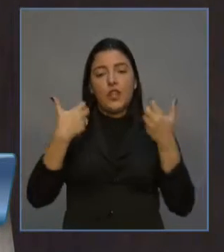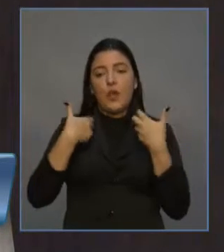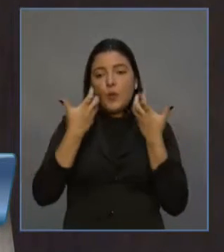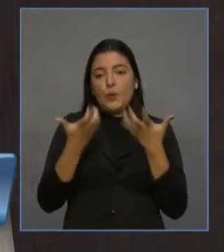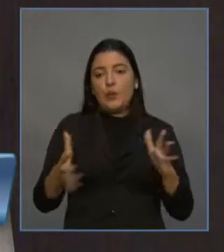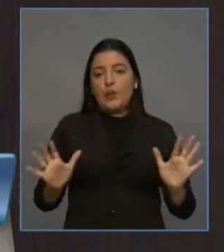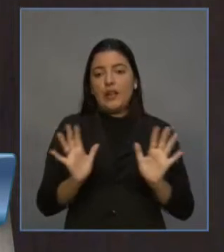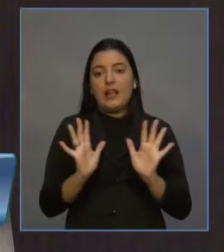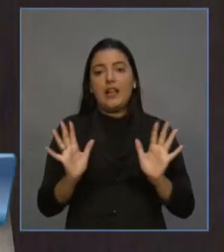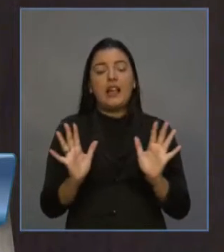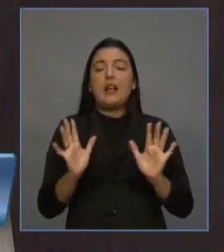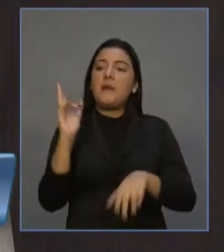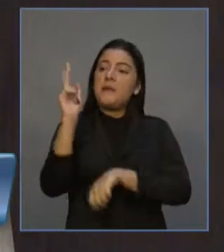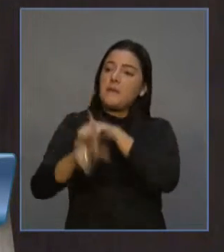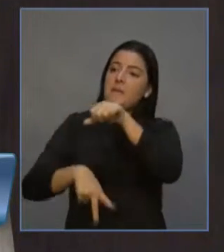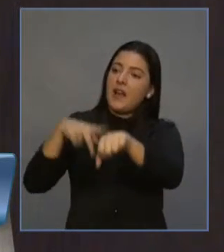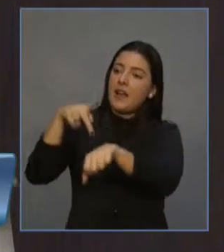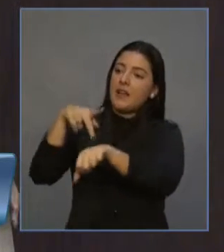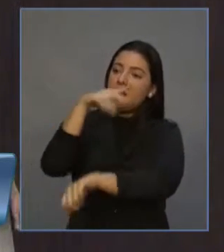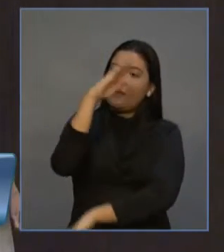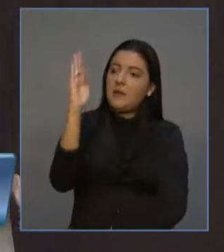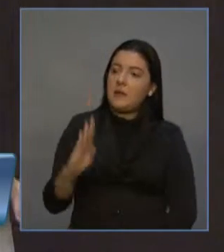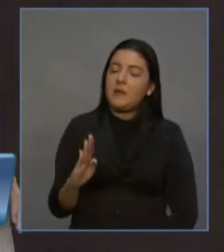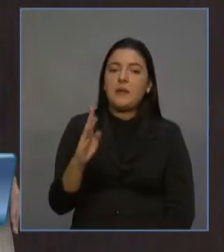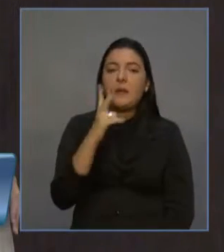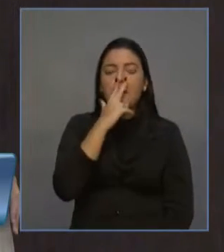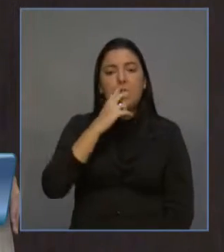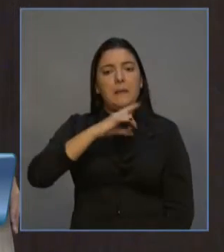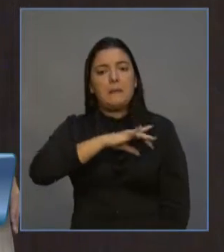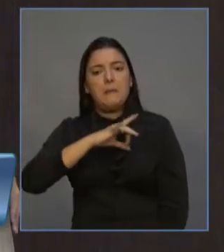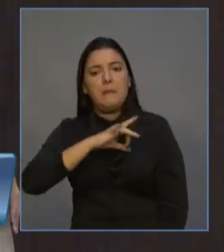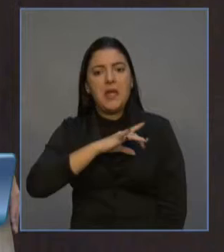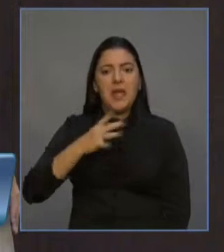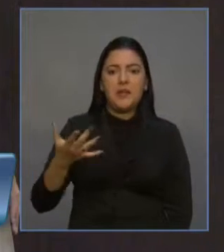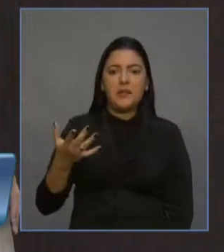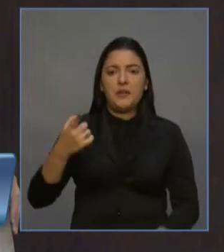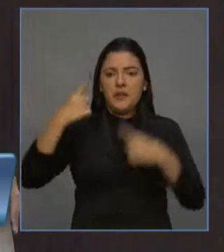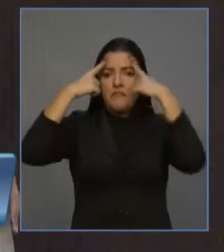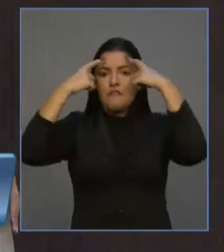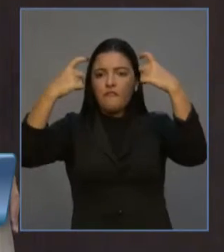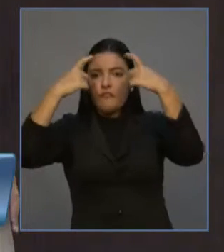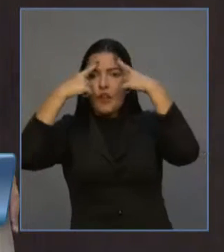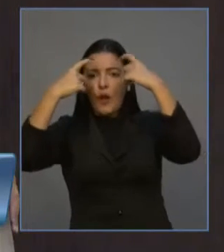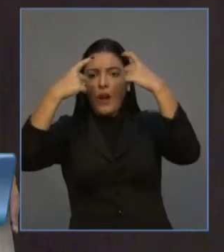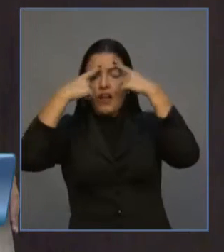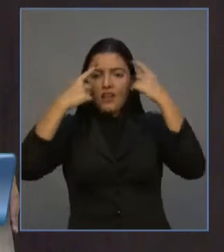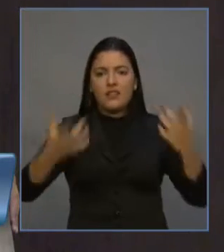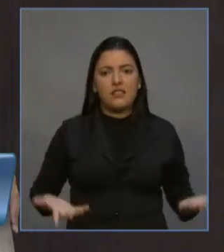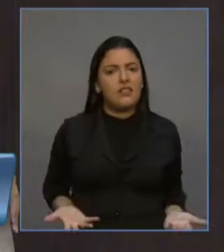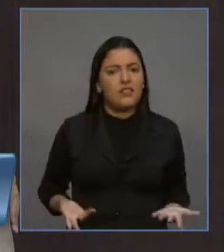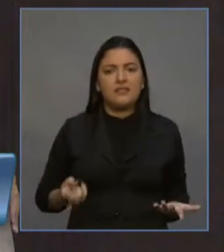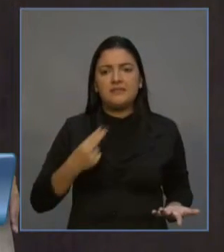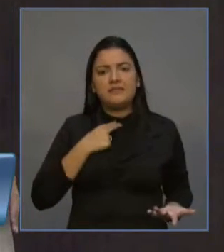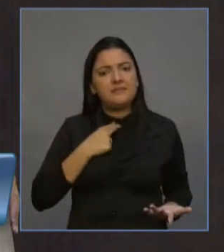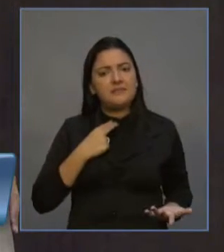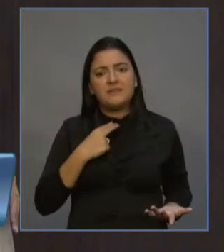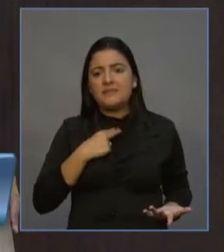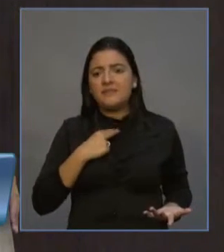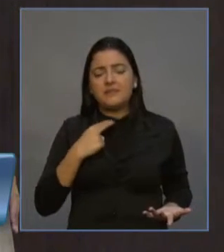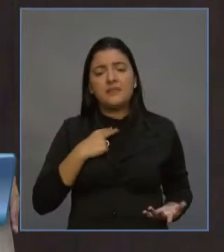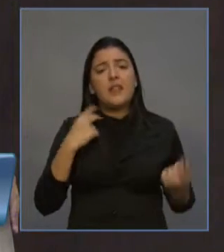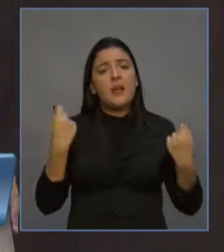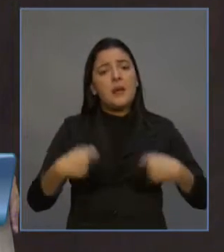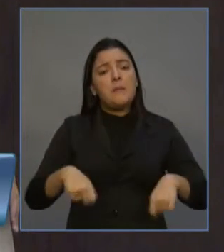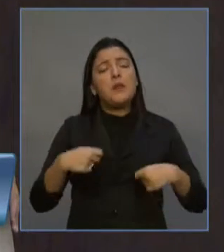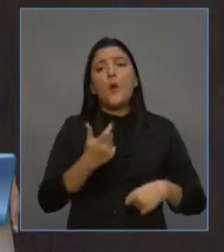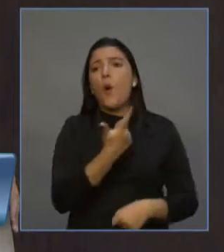ver o nosso país mergulhado no medo, no silêncio e na violência política. Nós temos que ter uma